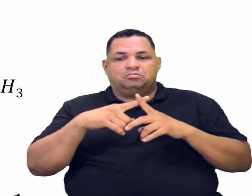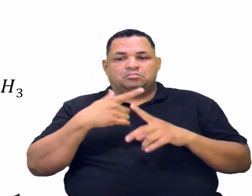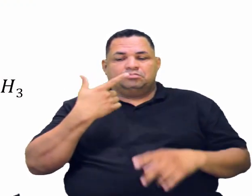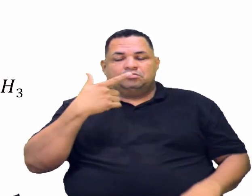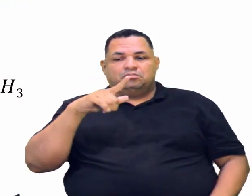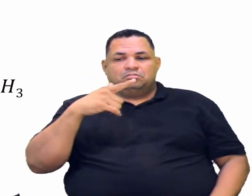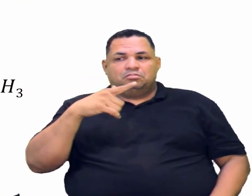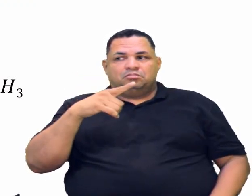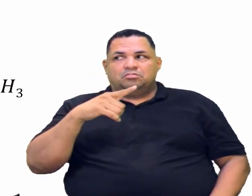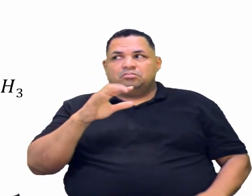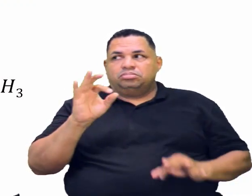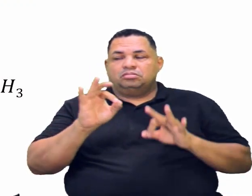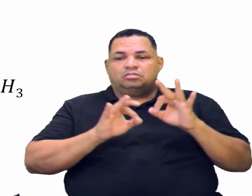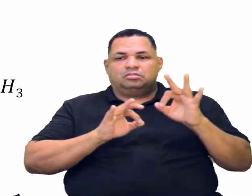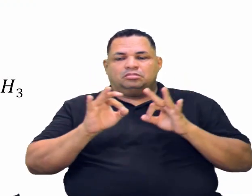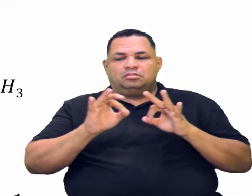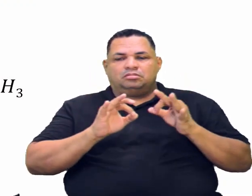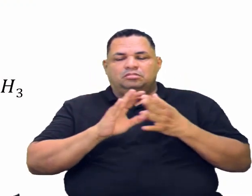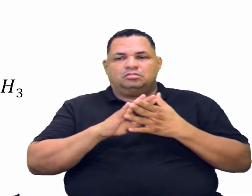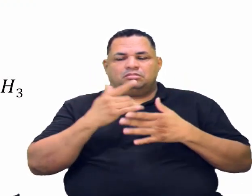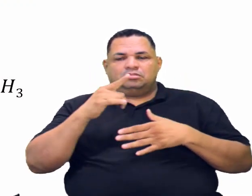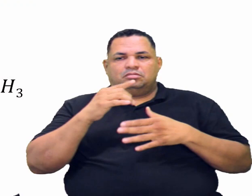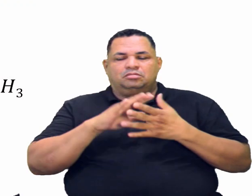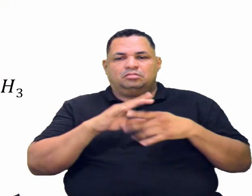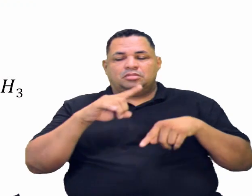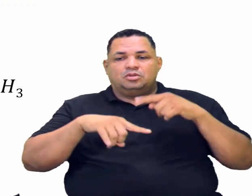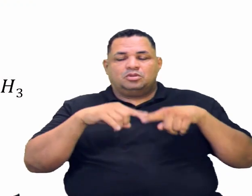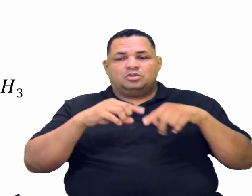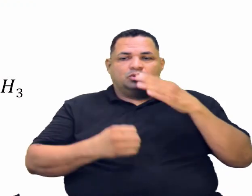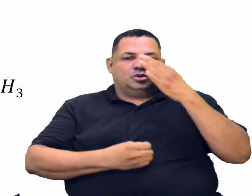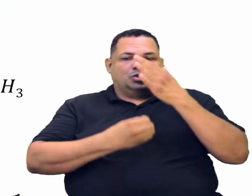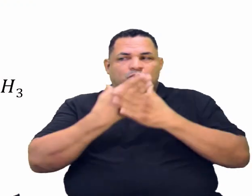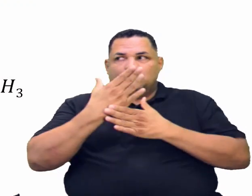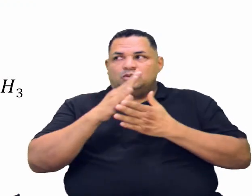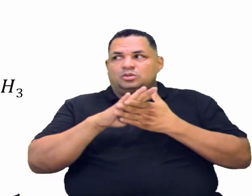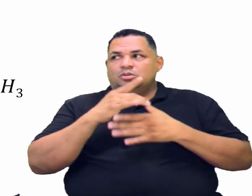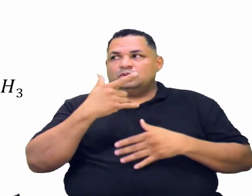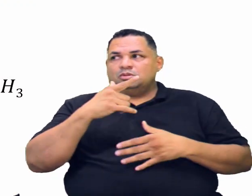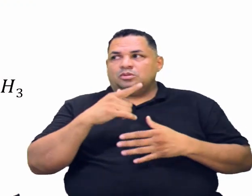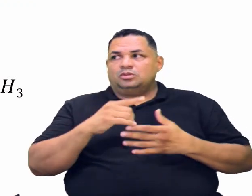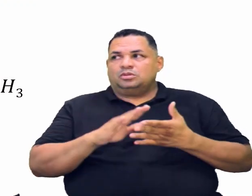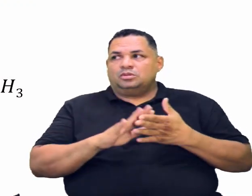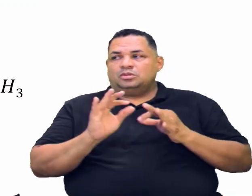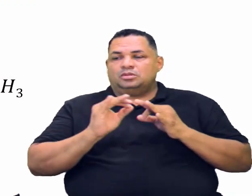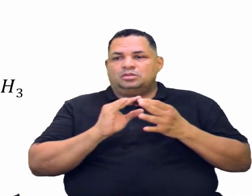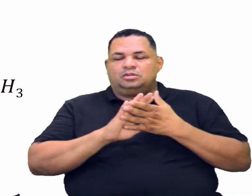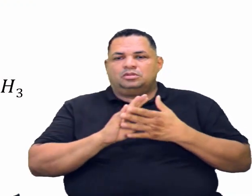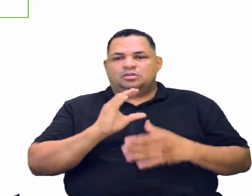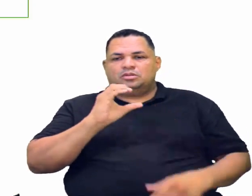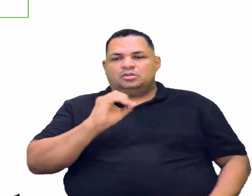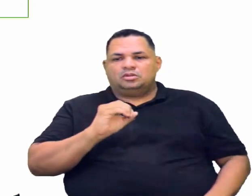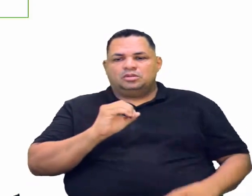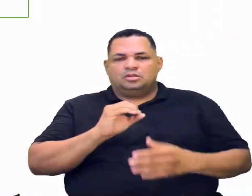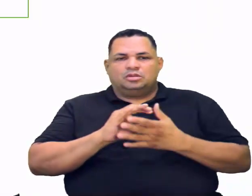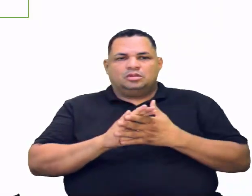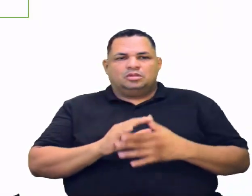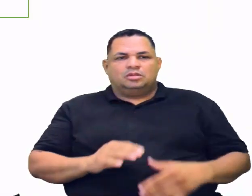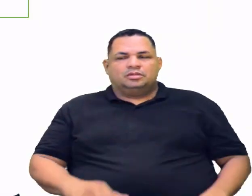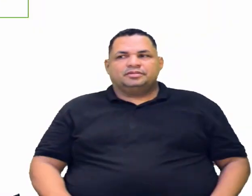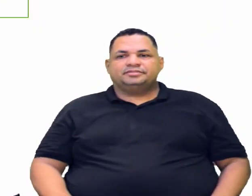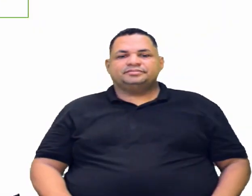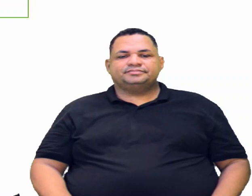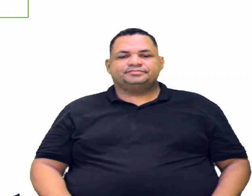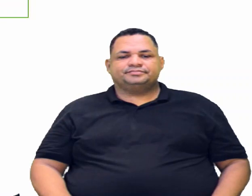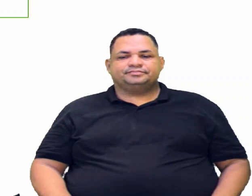vamos ter a formação de nenhum outro produto. Ele não vai sofrer oxidação. E aí, só